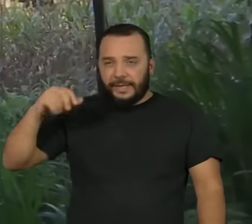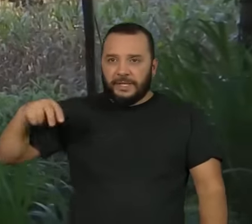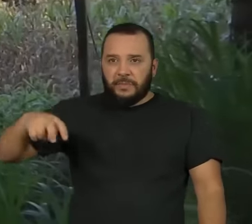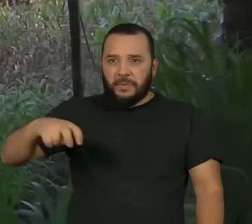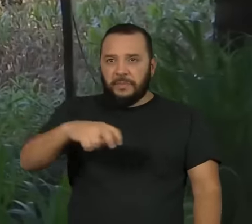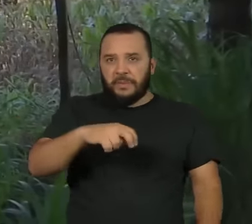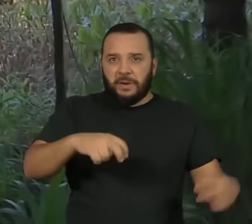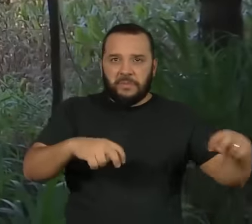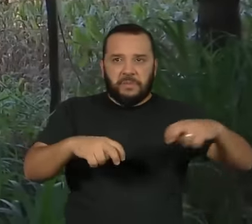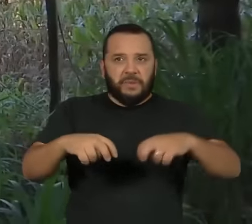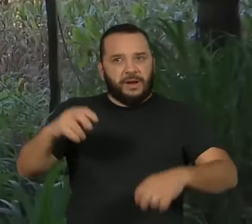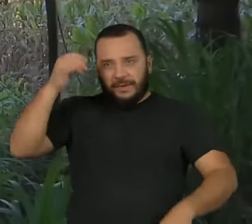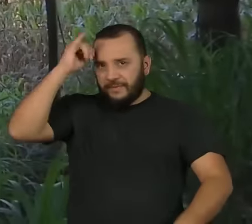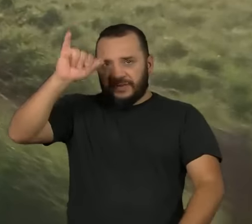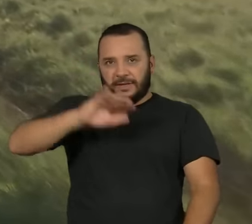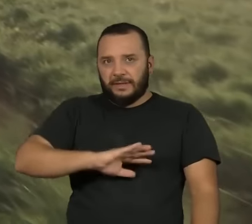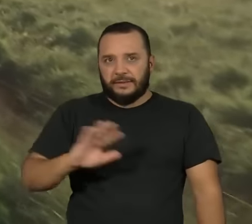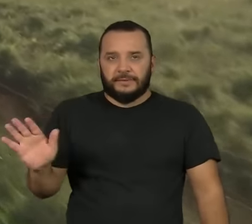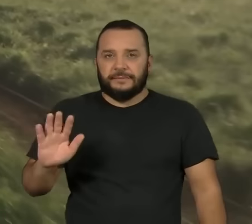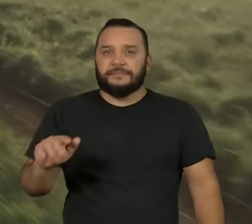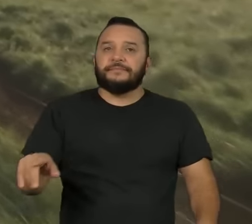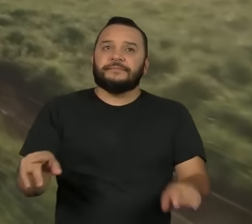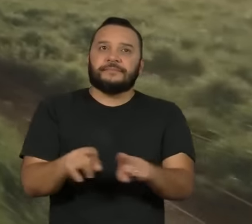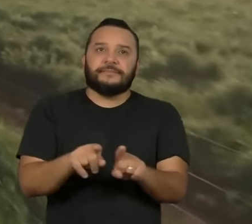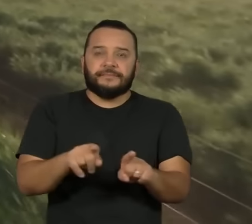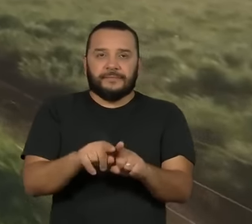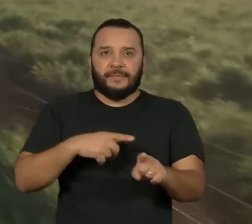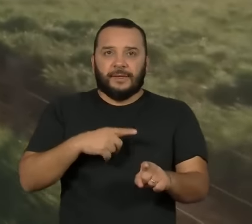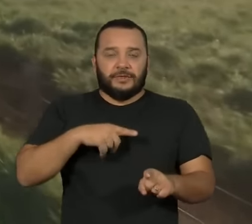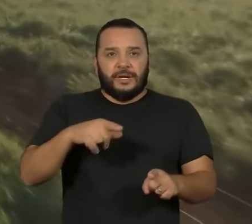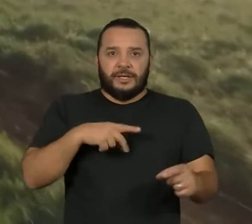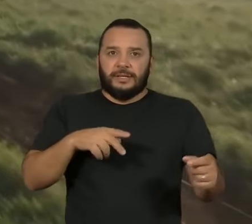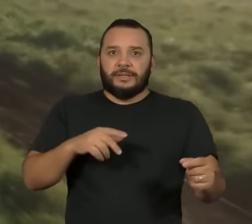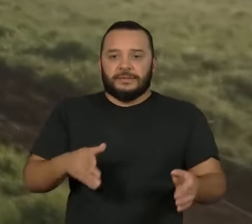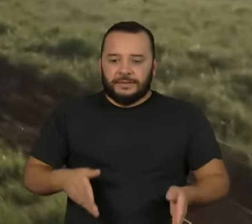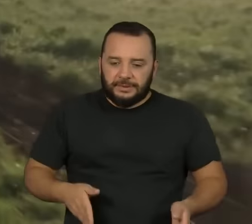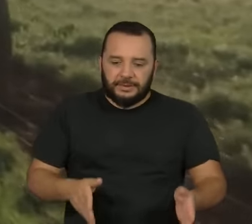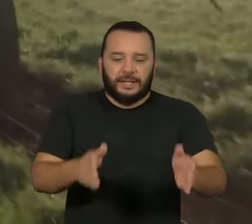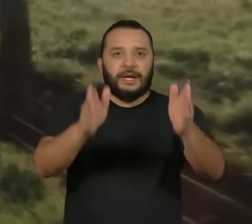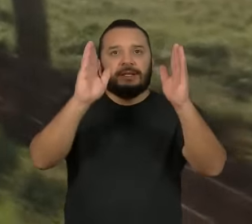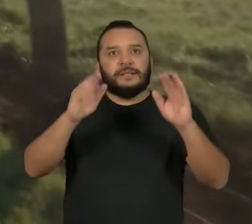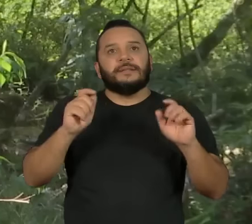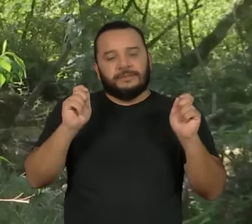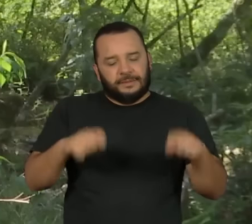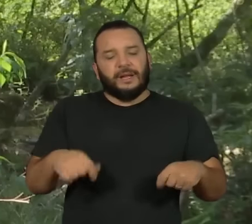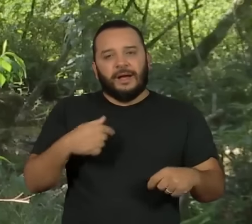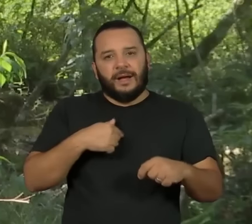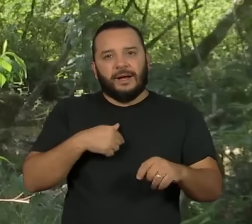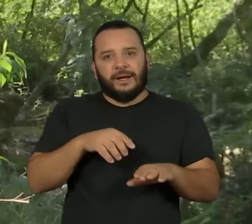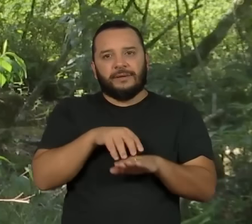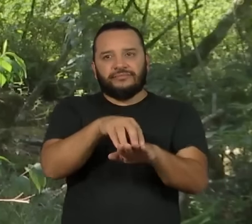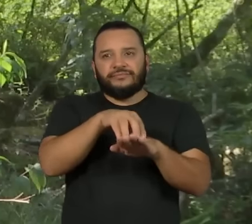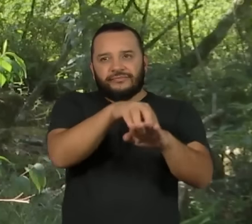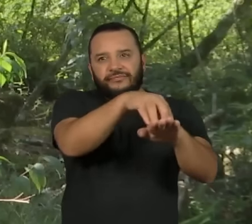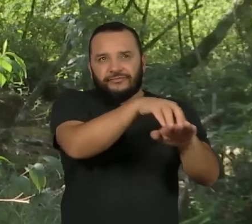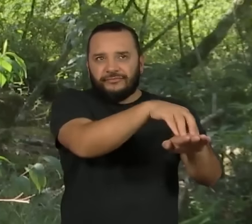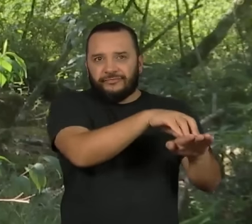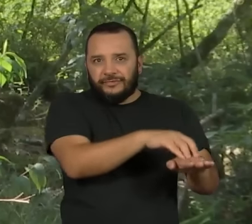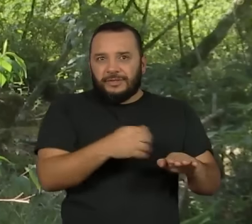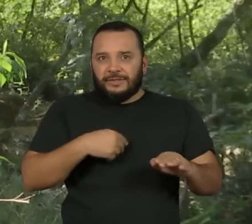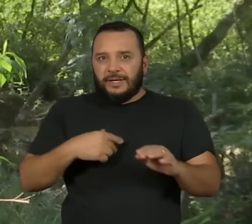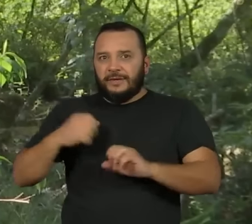espaço e também modificar as estradas rurais para o escoamento da produção, compatibilizar a